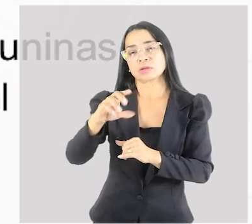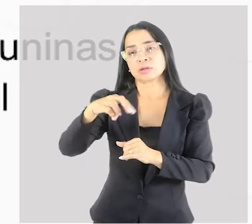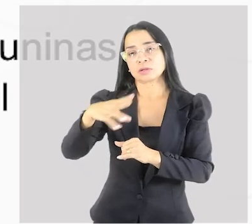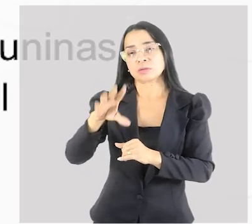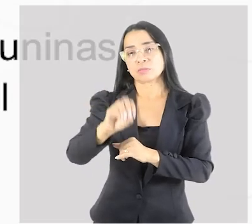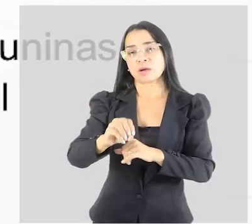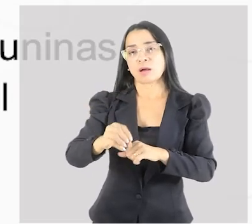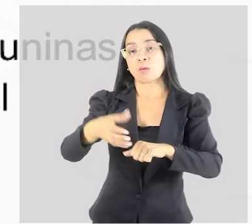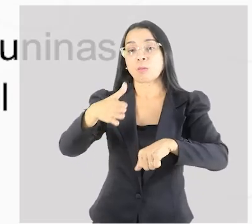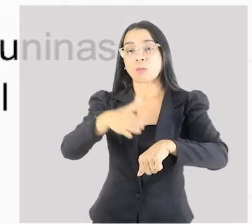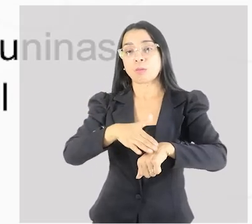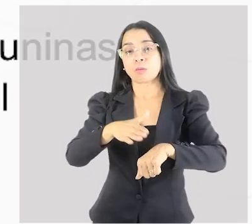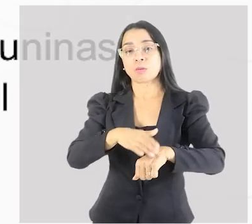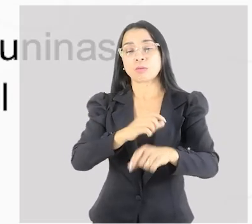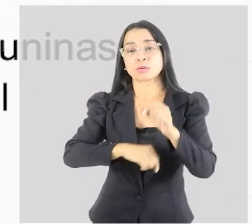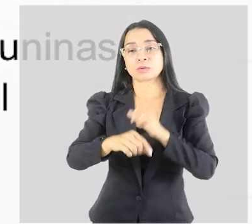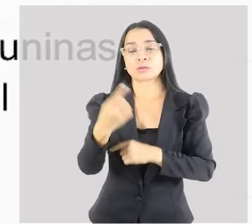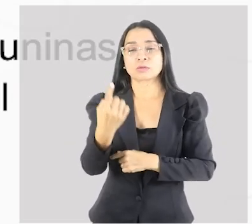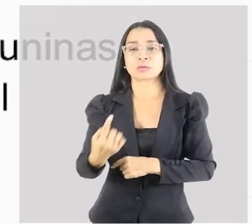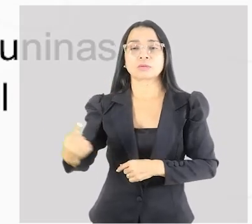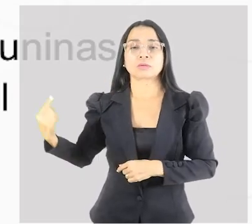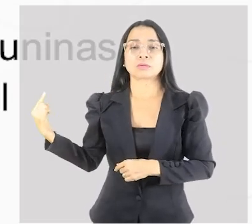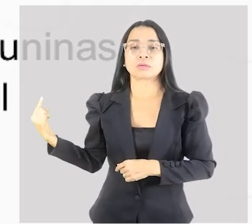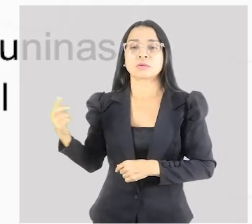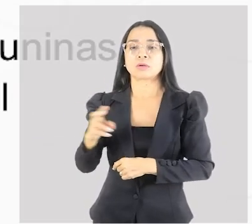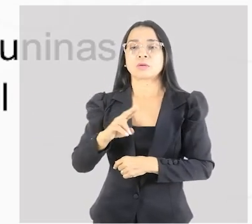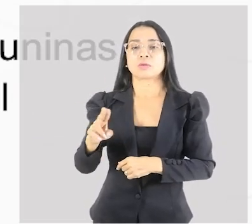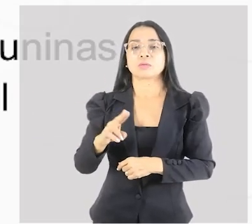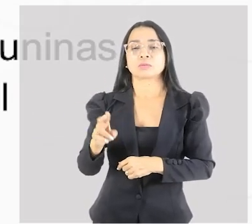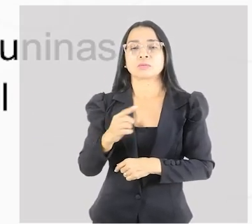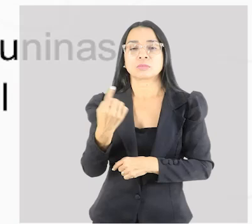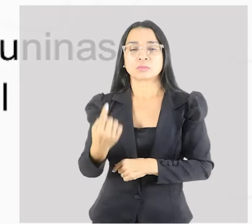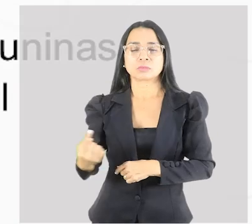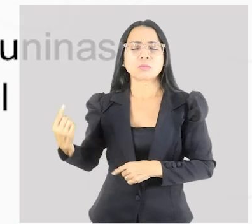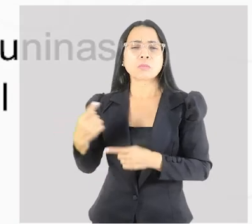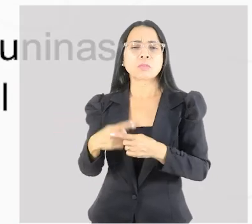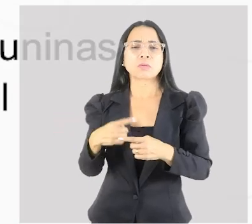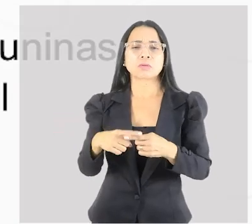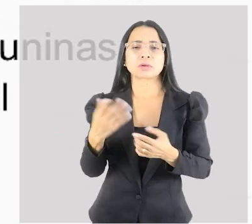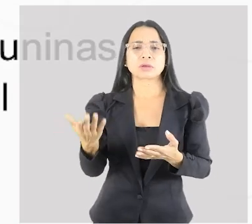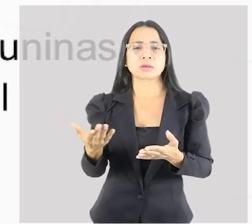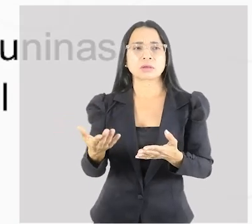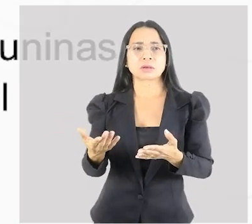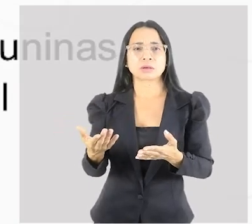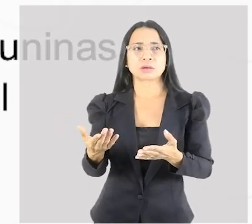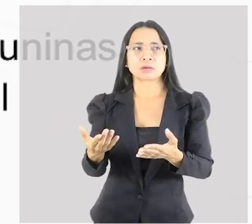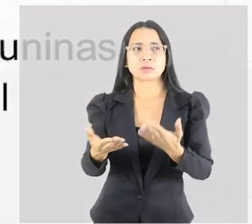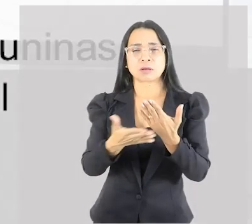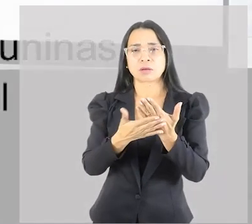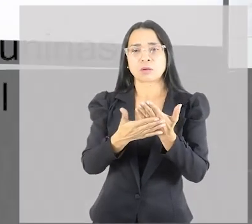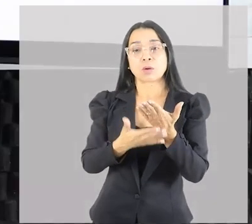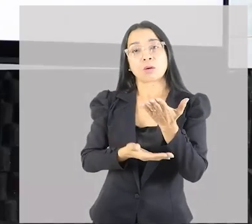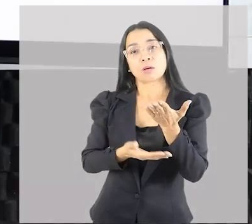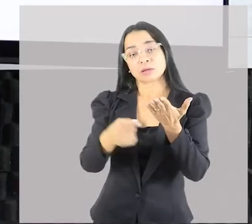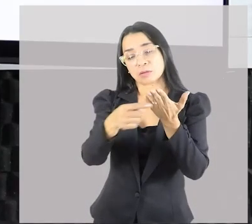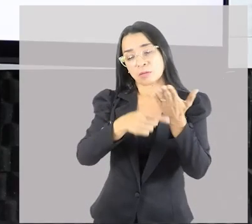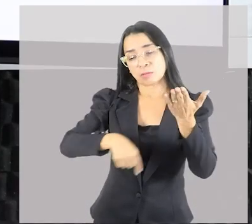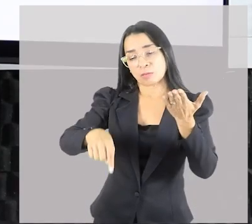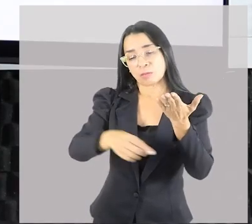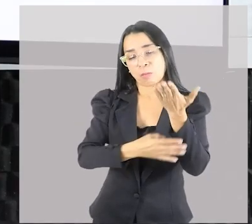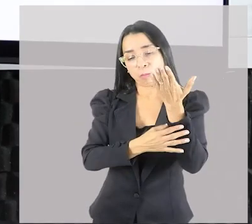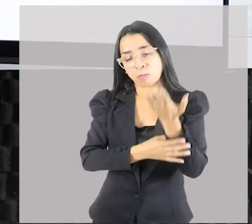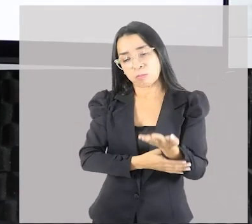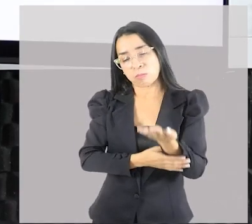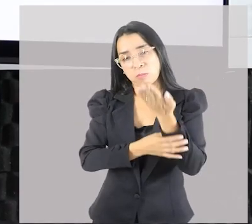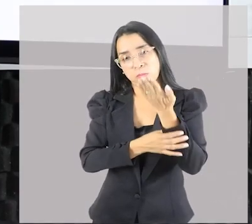Luís. Ele é típico de Cururupu e tem esse nome devido ao seguinte fato: os pandeiros eram tocados com a costa da mão, nessa situação aqui,